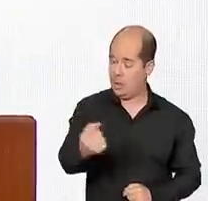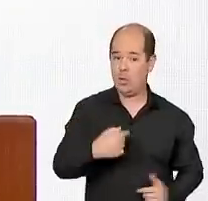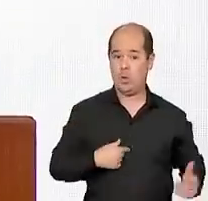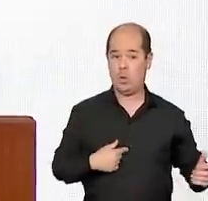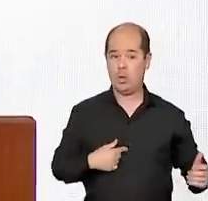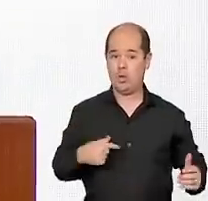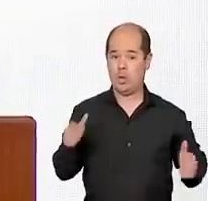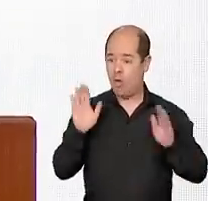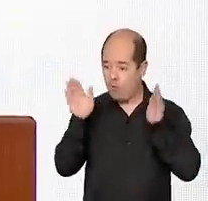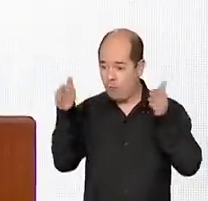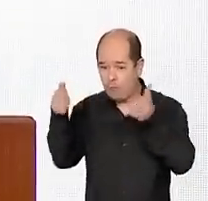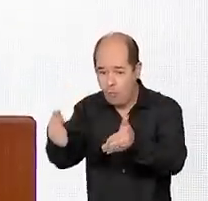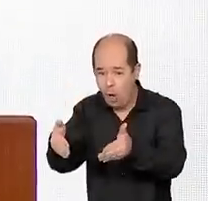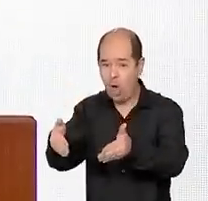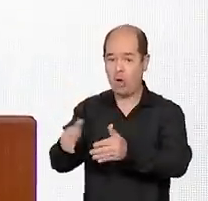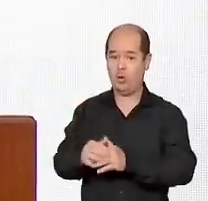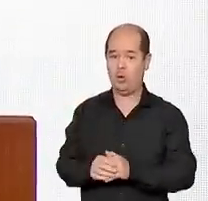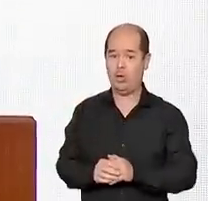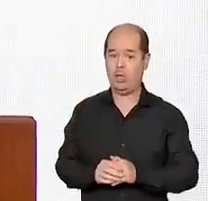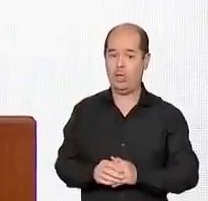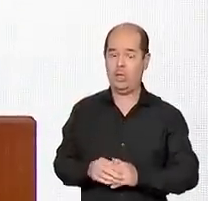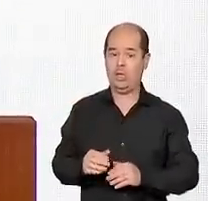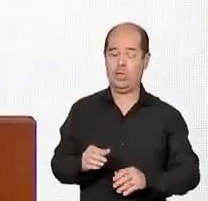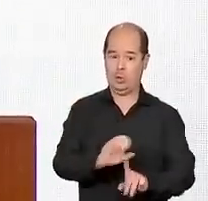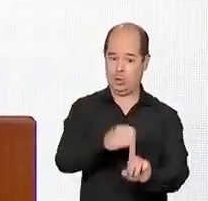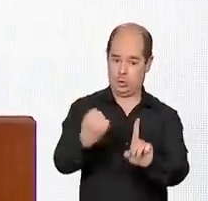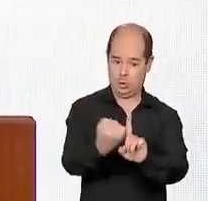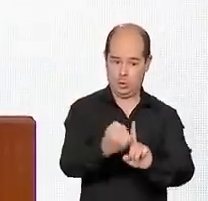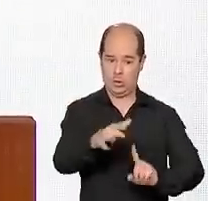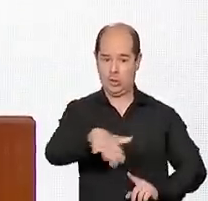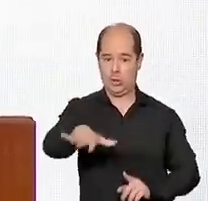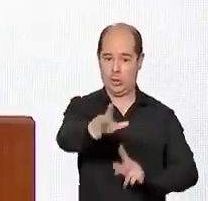no Fórum de Articulação com a Sociedade Civil